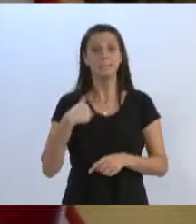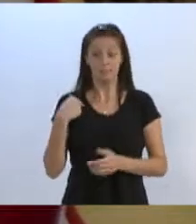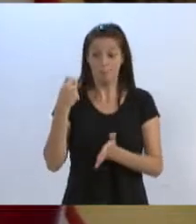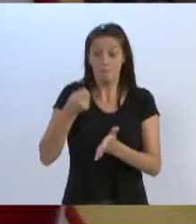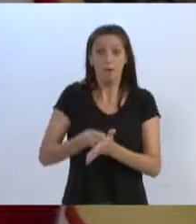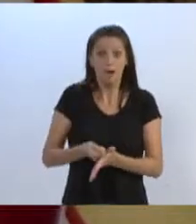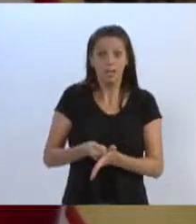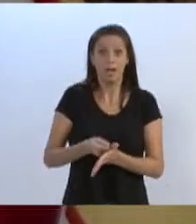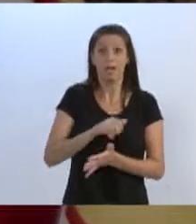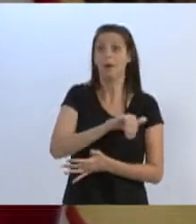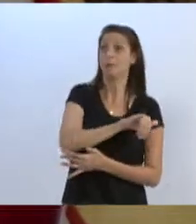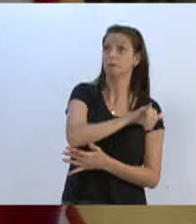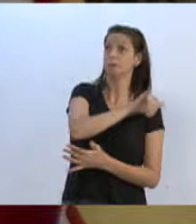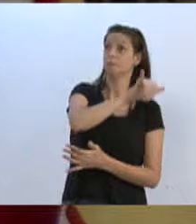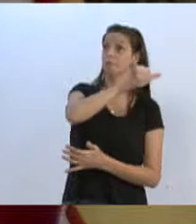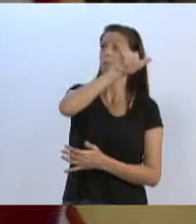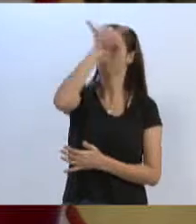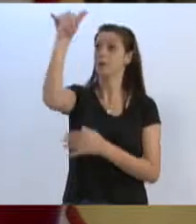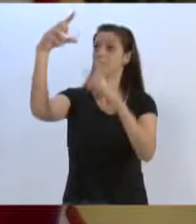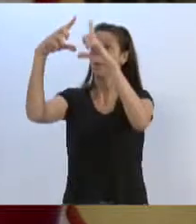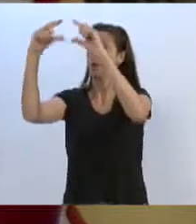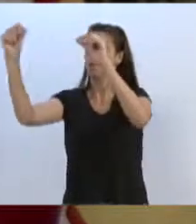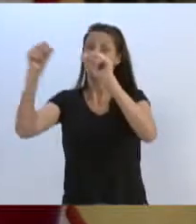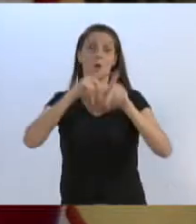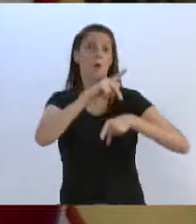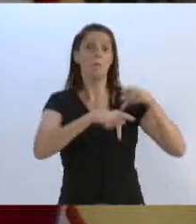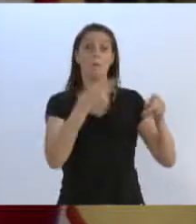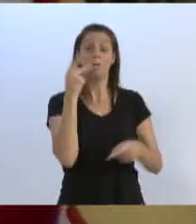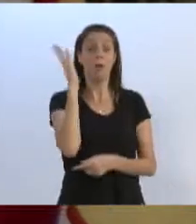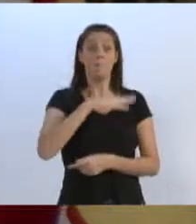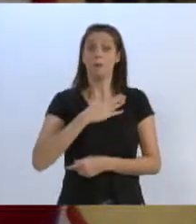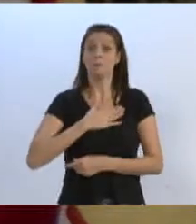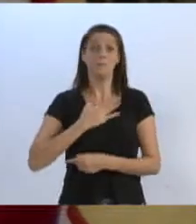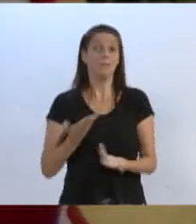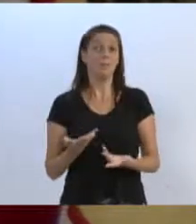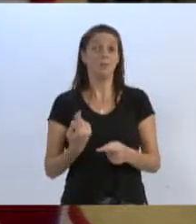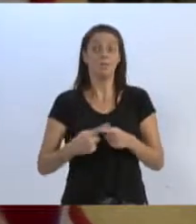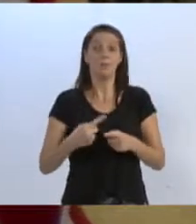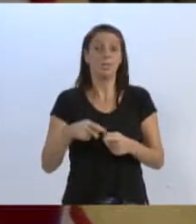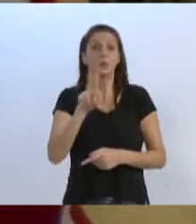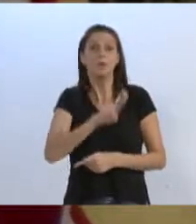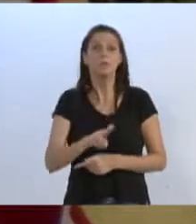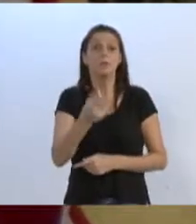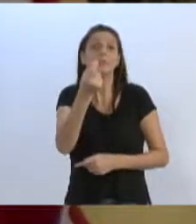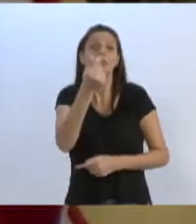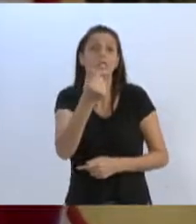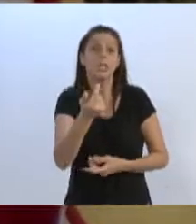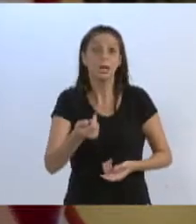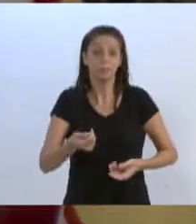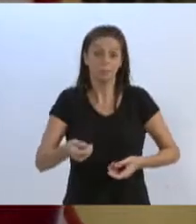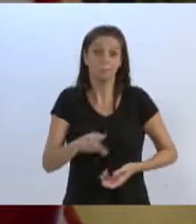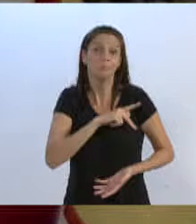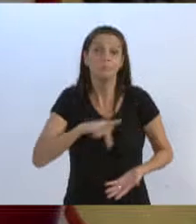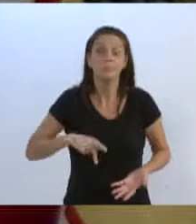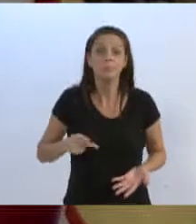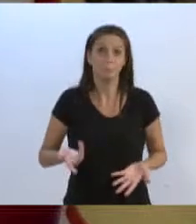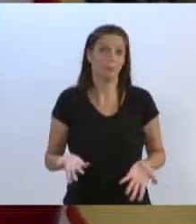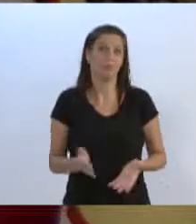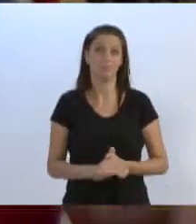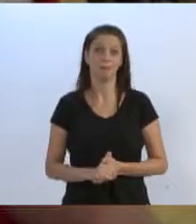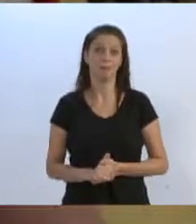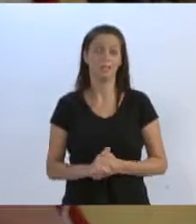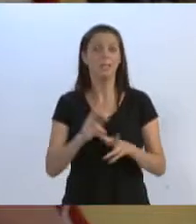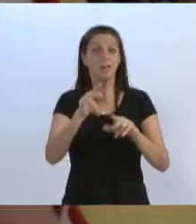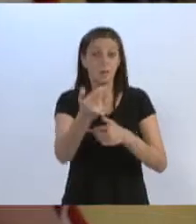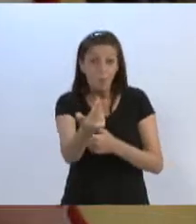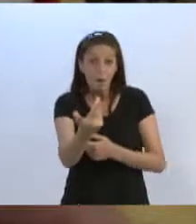aérea e ir para Brasília, você vai ser condenado. Porque você está usando da verba pública. Como aconteceu com o meu querido